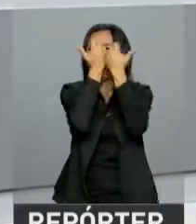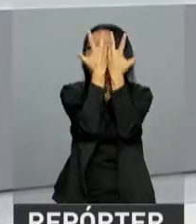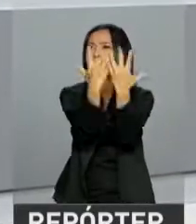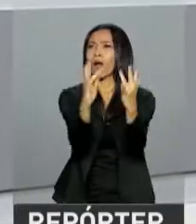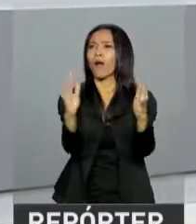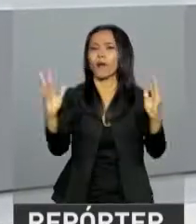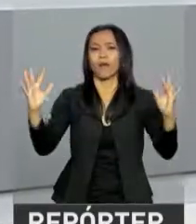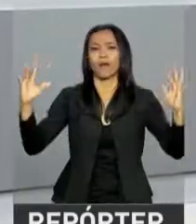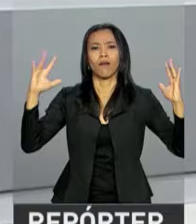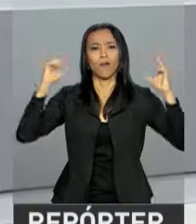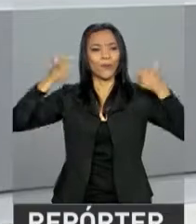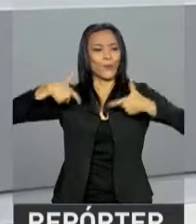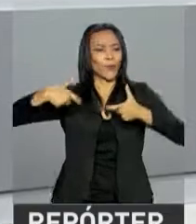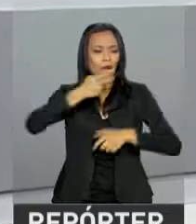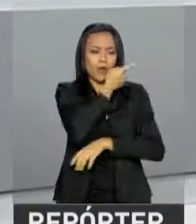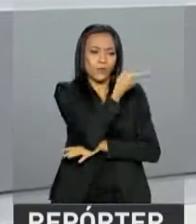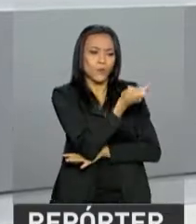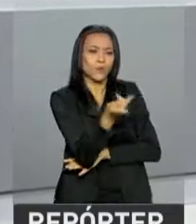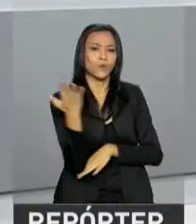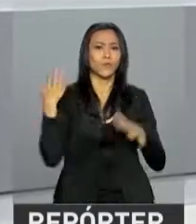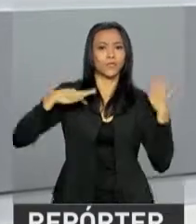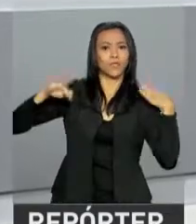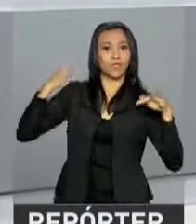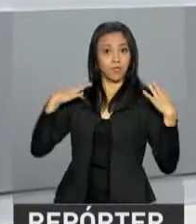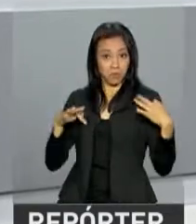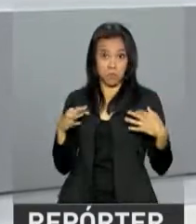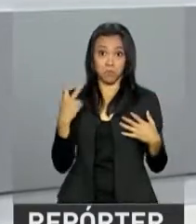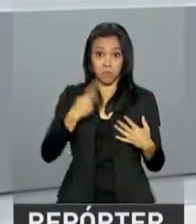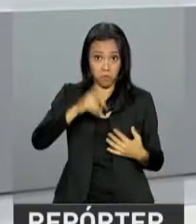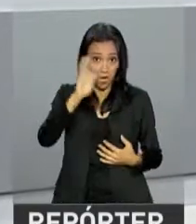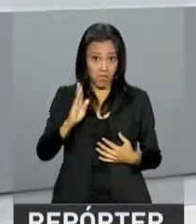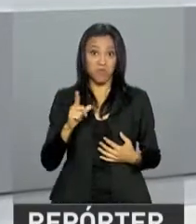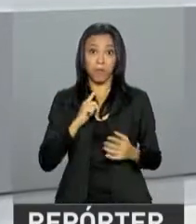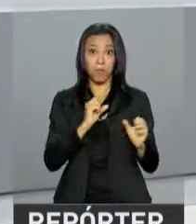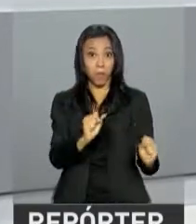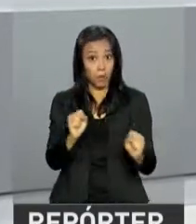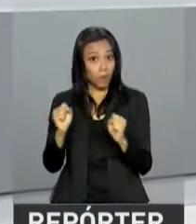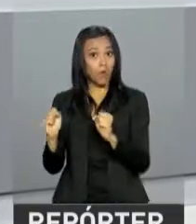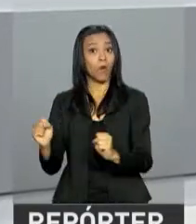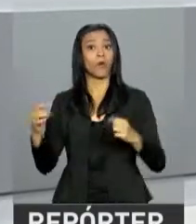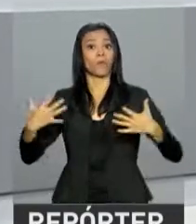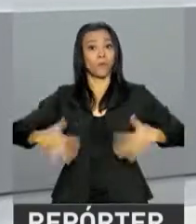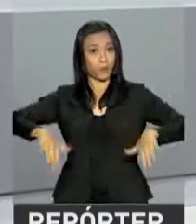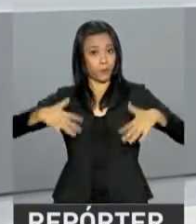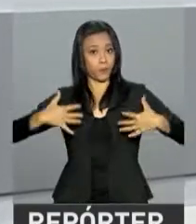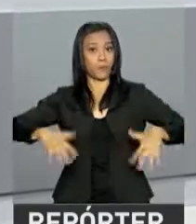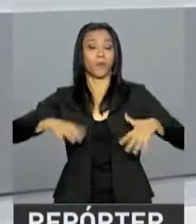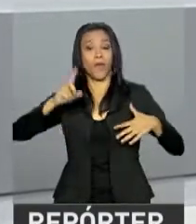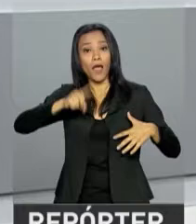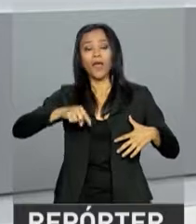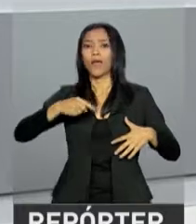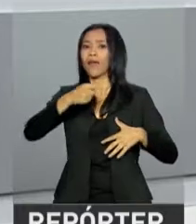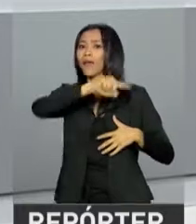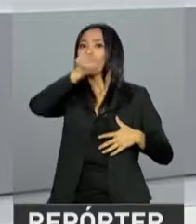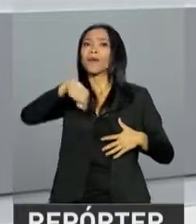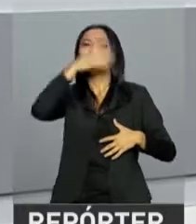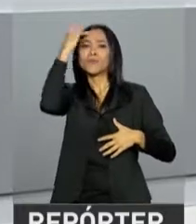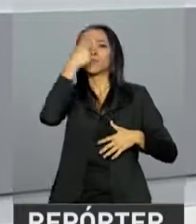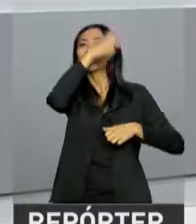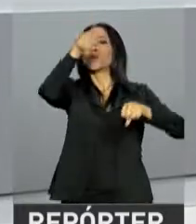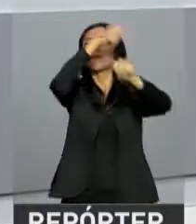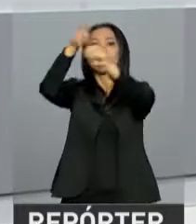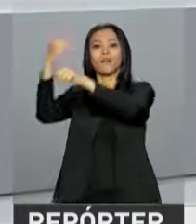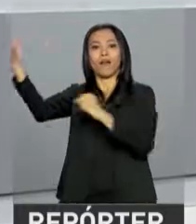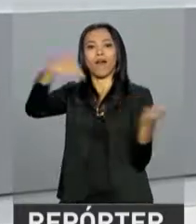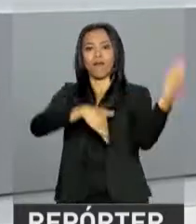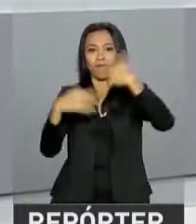pontos turísticos. Graças a esse potencial, o Brasil continua se firmando como importante destino para o público